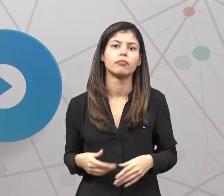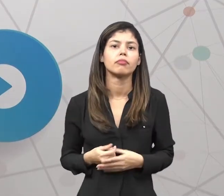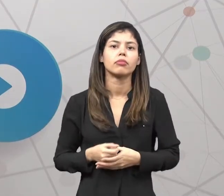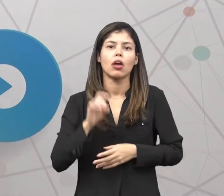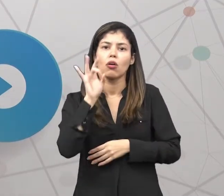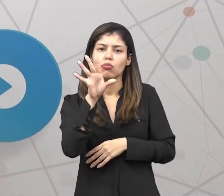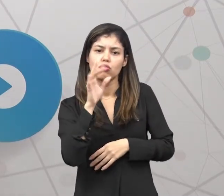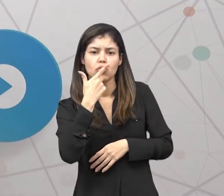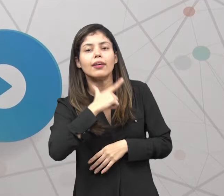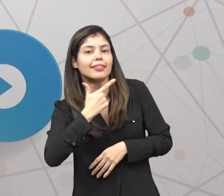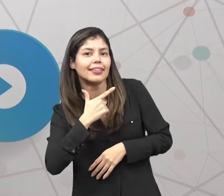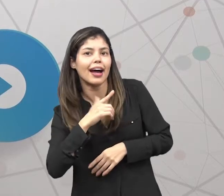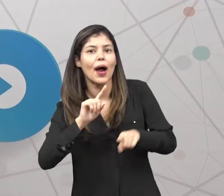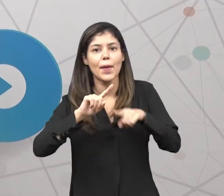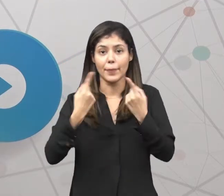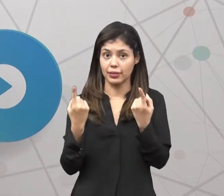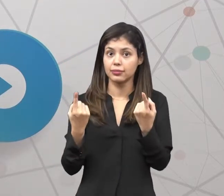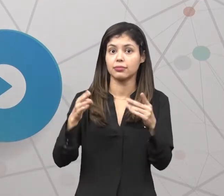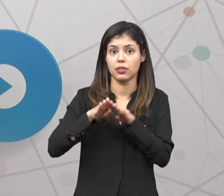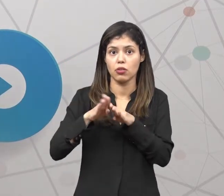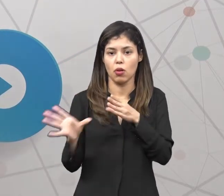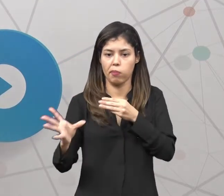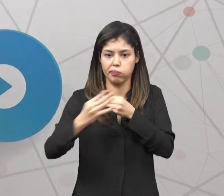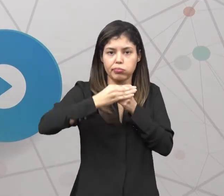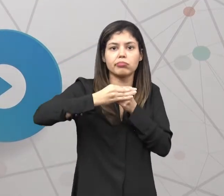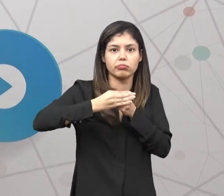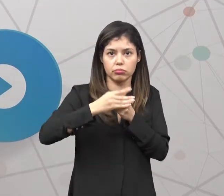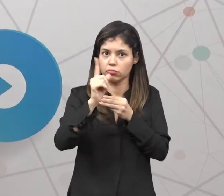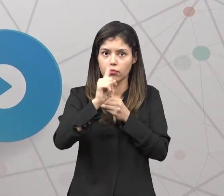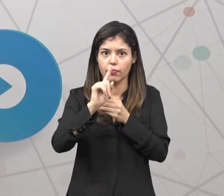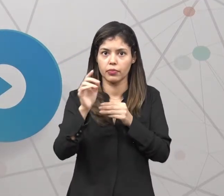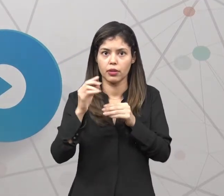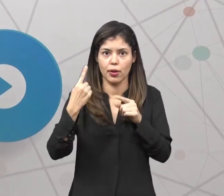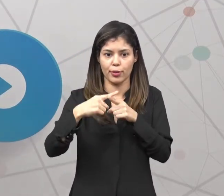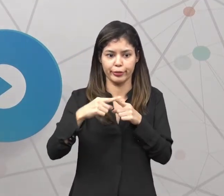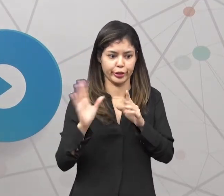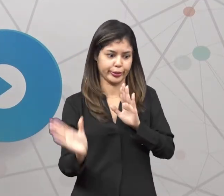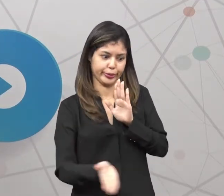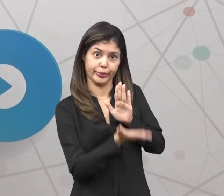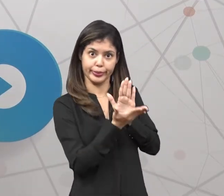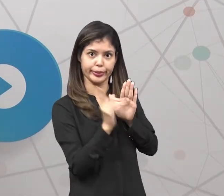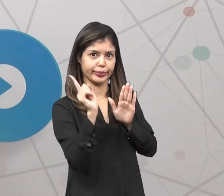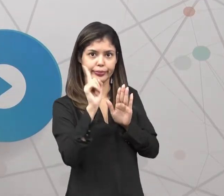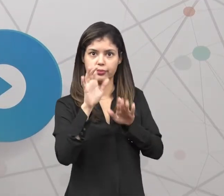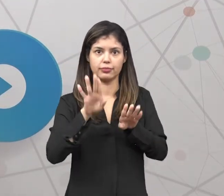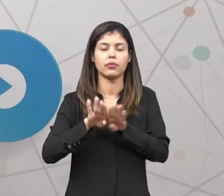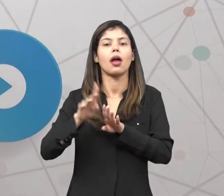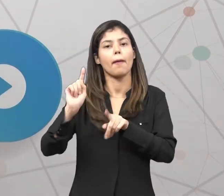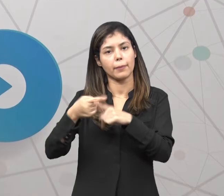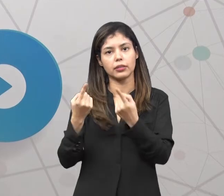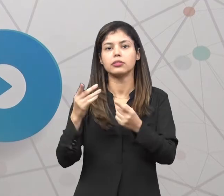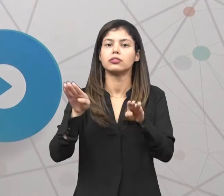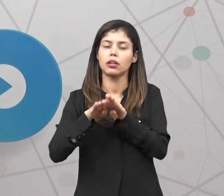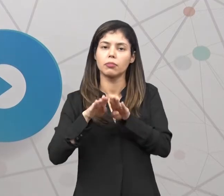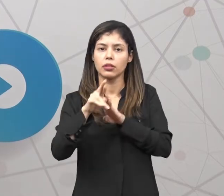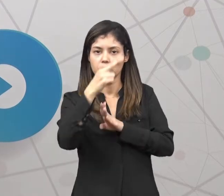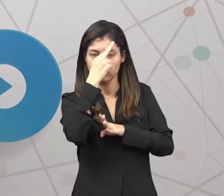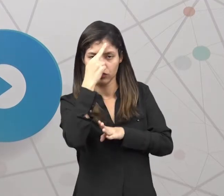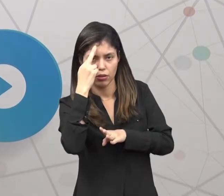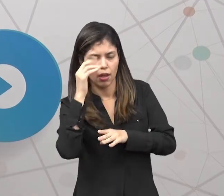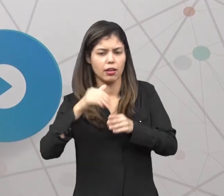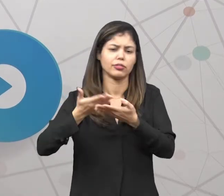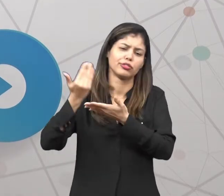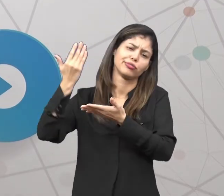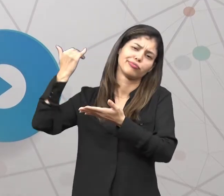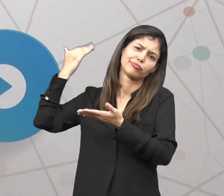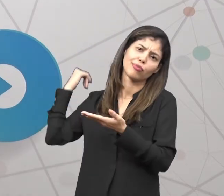de humor e não somente para tapar um buraco para colocar ali porque não tinha mais nada para colocar e colocaram ali. Foi esse o tempo que era